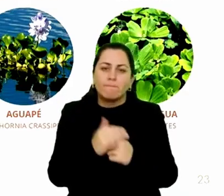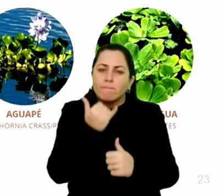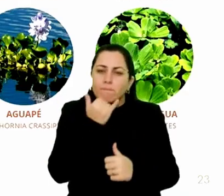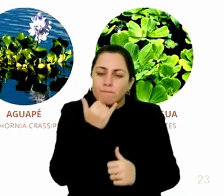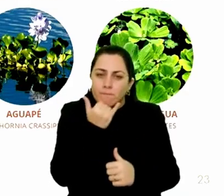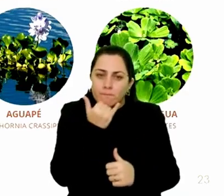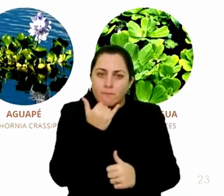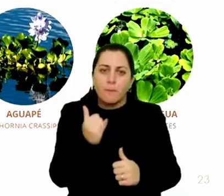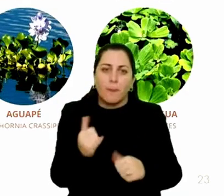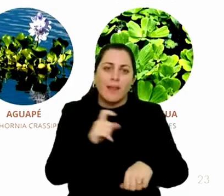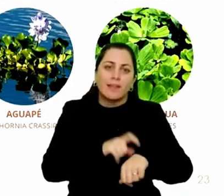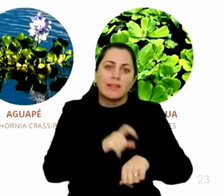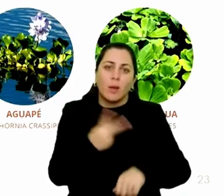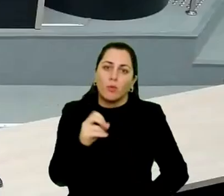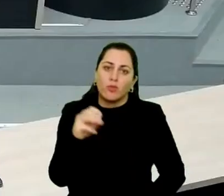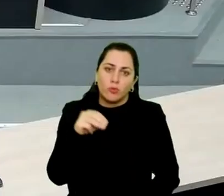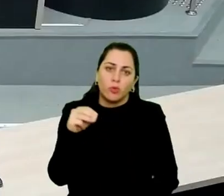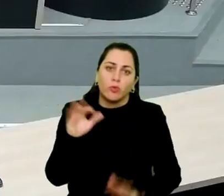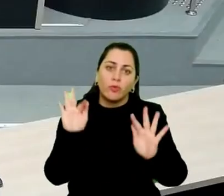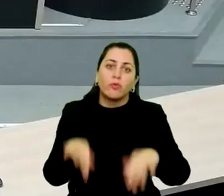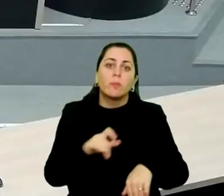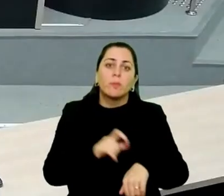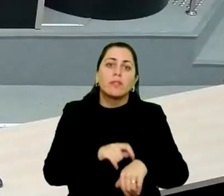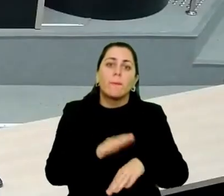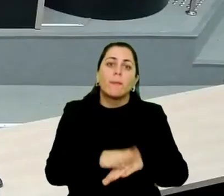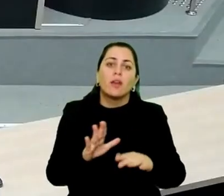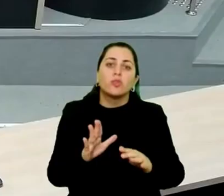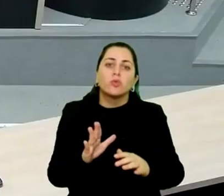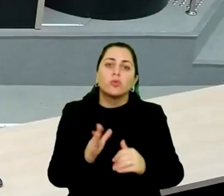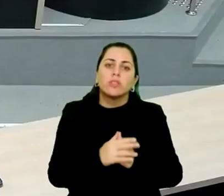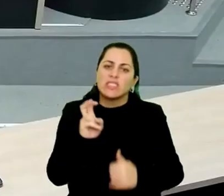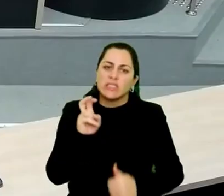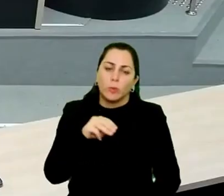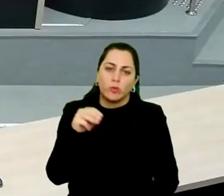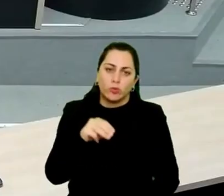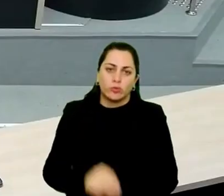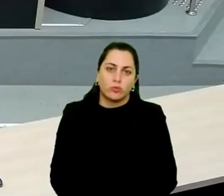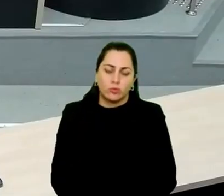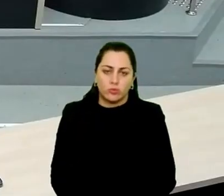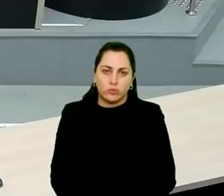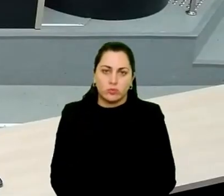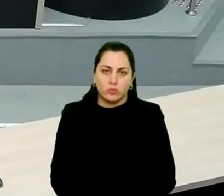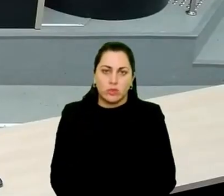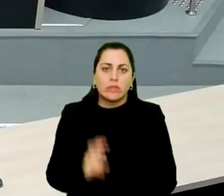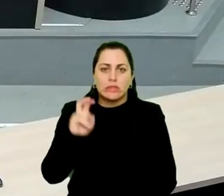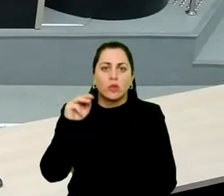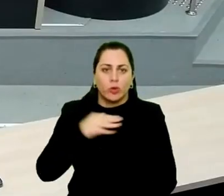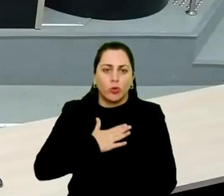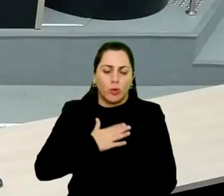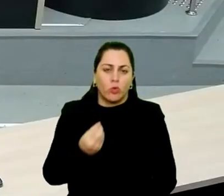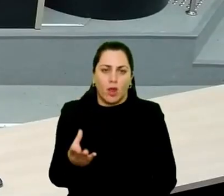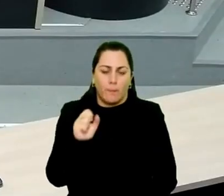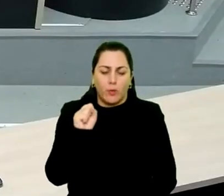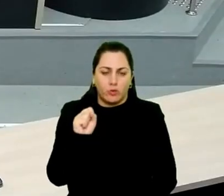licença. O tempo de 20 minutos já foi, você precisa de mais quanto tempo para concluir? Mais uns 5 minutos, no máximo. Passa 5 minutos do meu tempo para ela, senhor presidente,